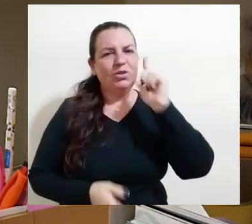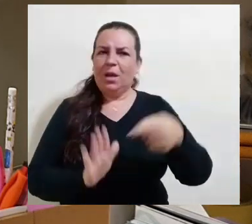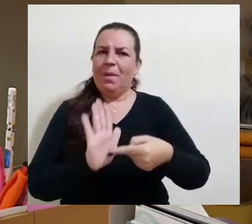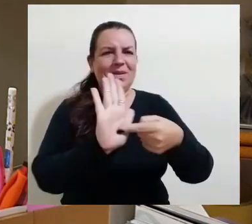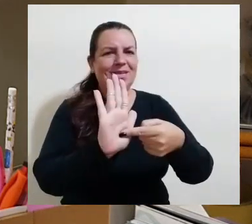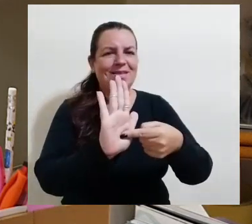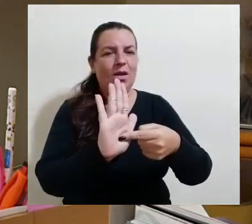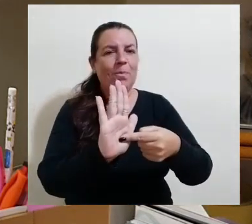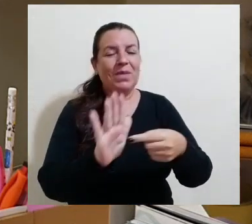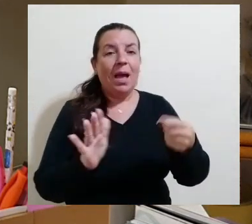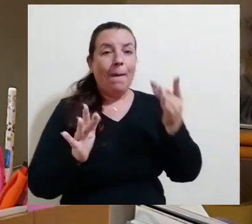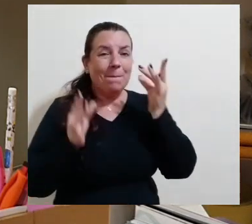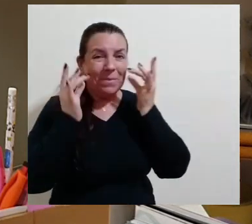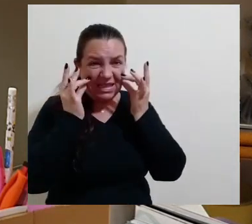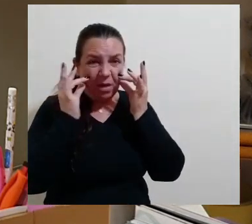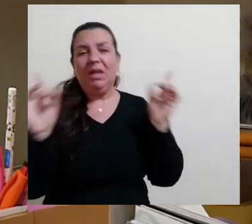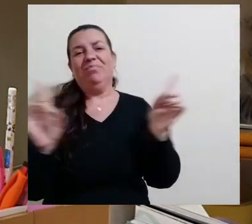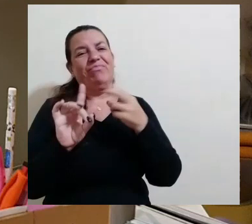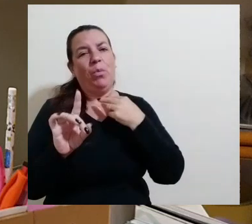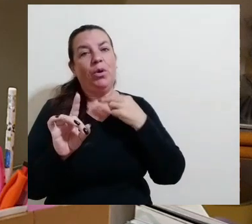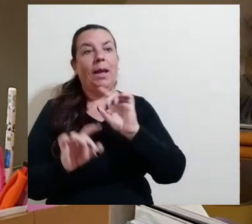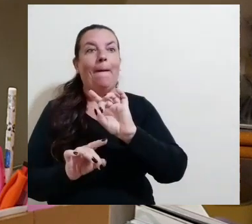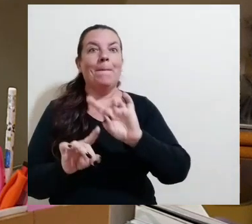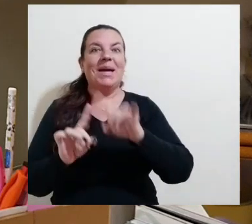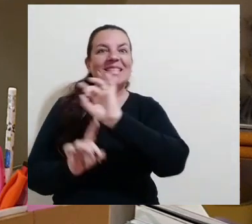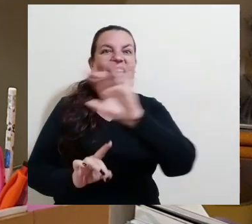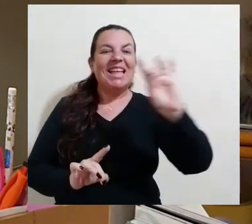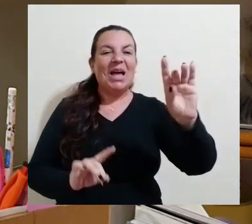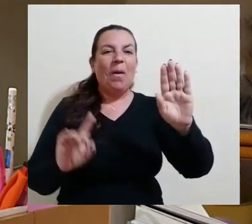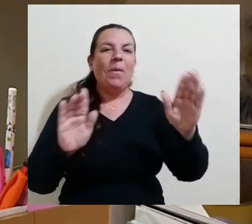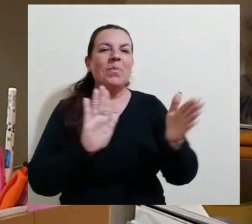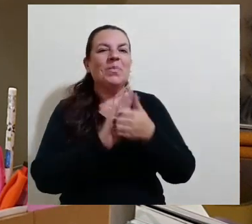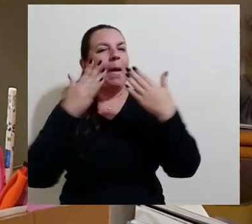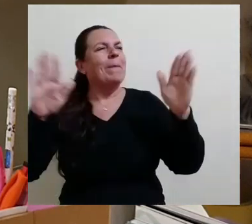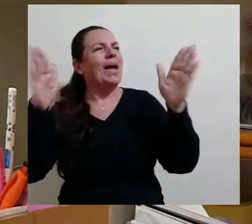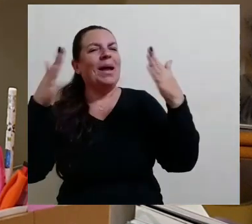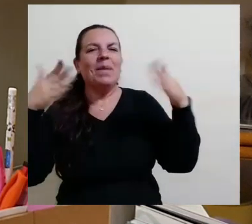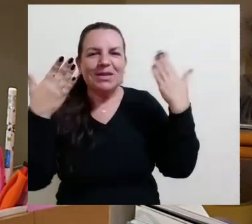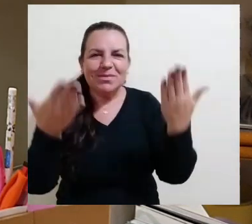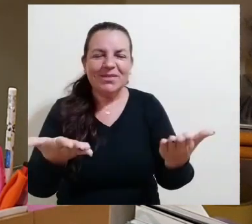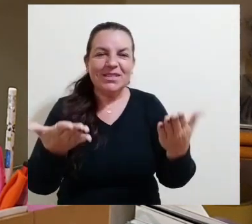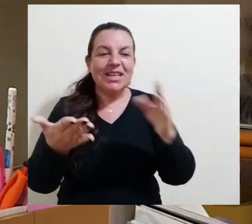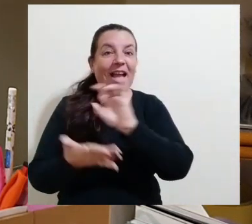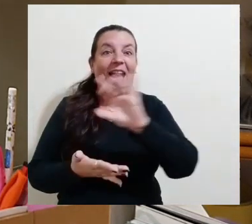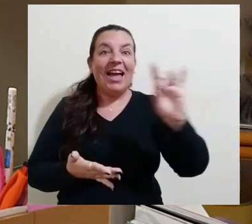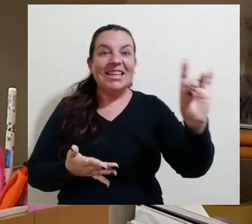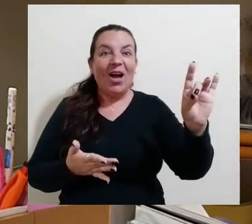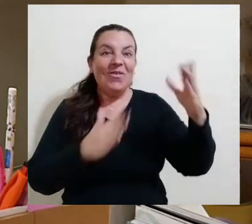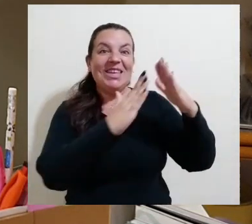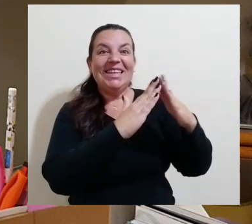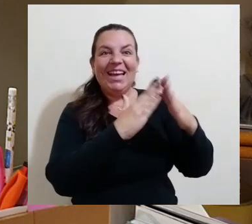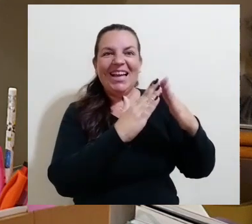pelo menos não presencialmente daqui que eles fizeram cada músico tocou o trecho de parabéns a você tocou a sua parte né da